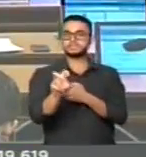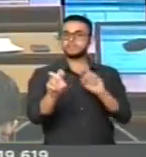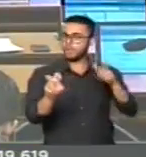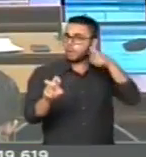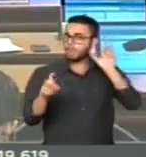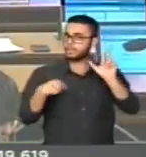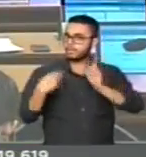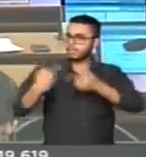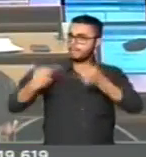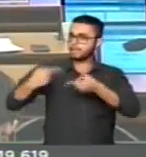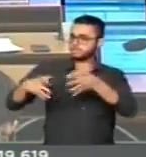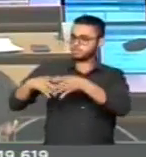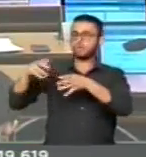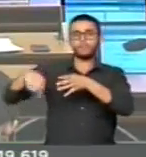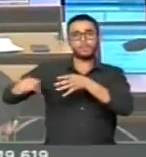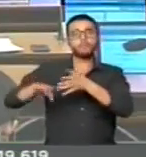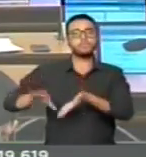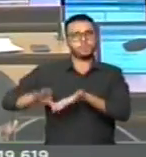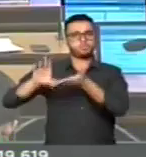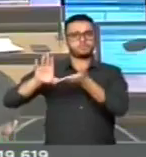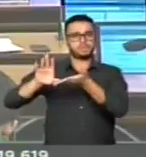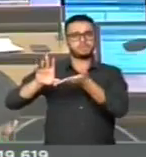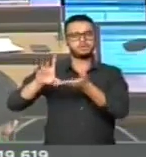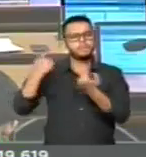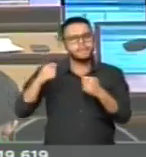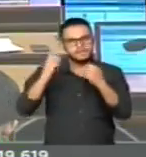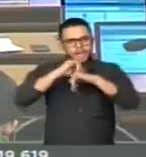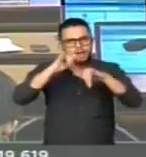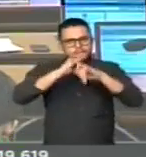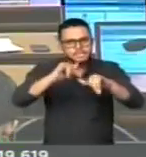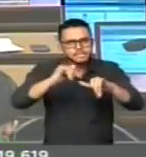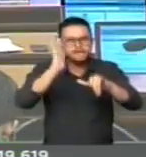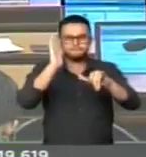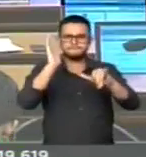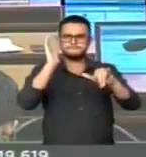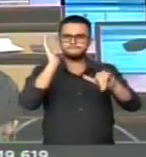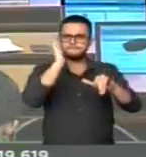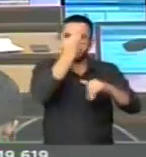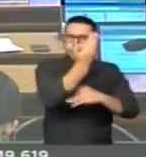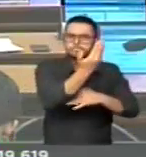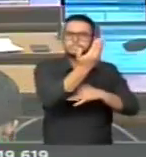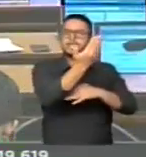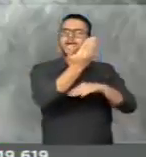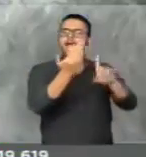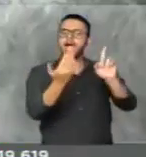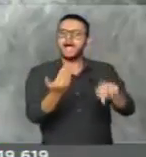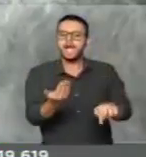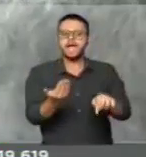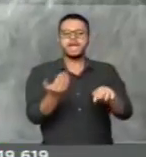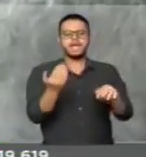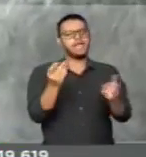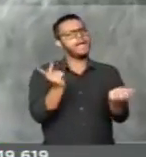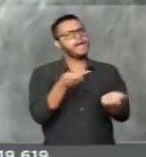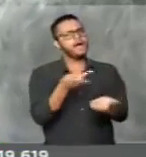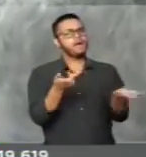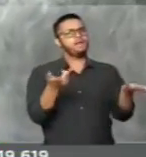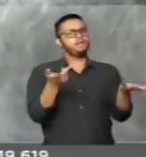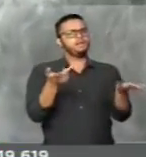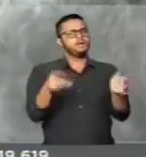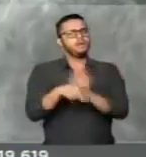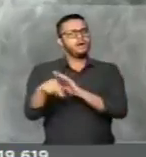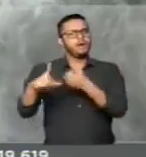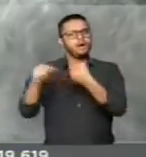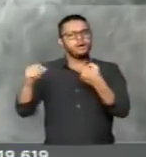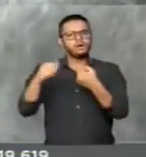debati com colegas deste conselho, é prestar informação falsa e nas declarações que trata o artigo 18,